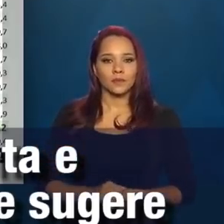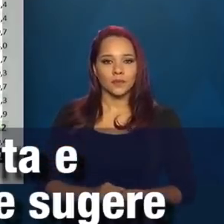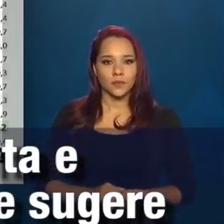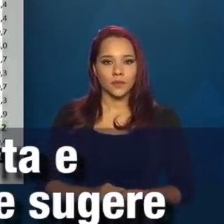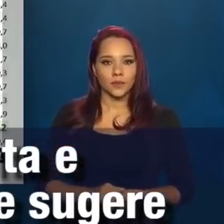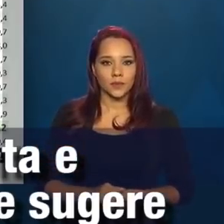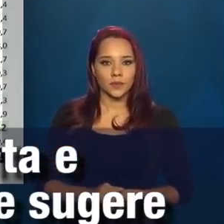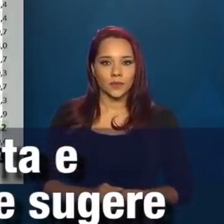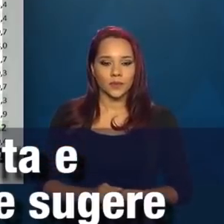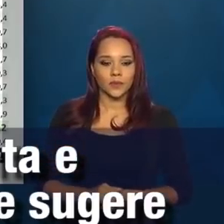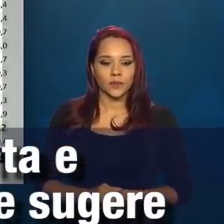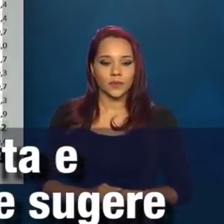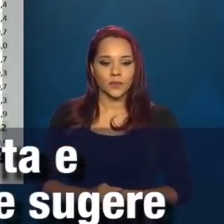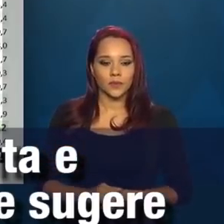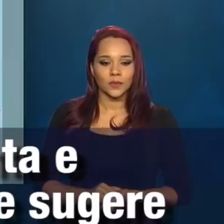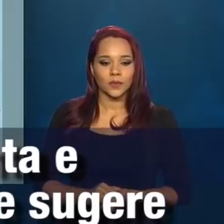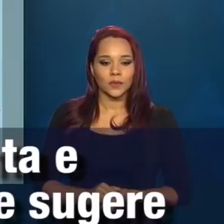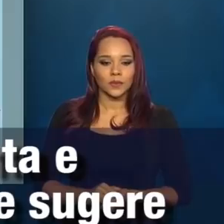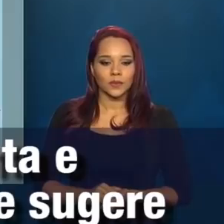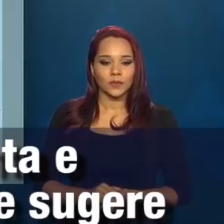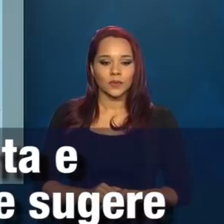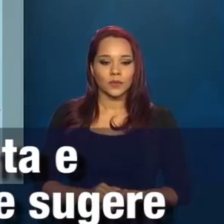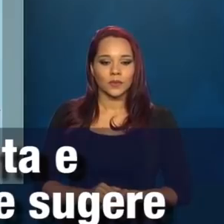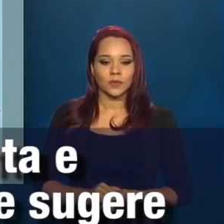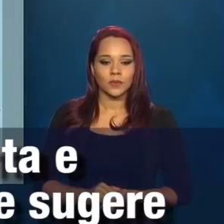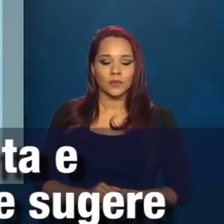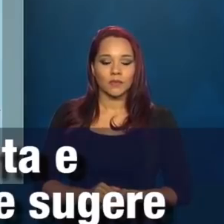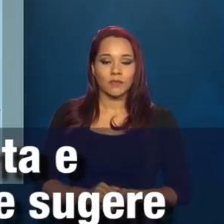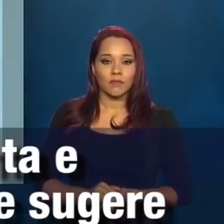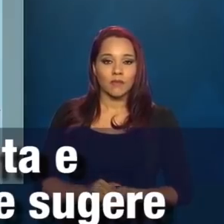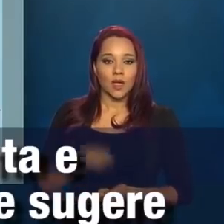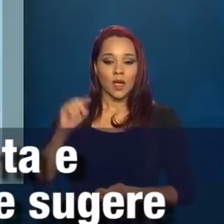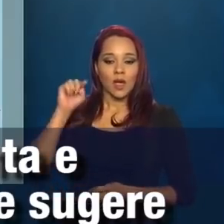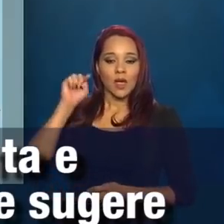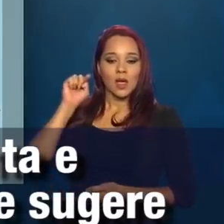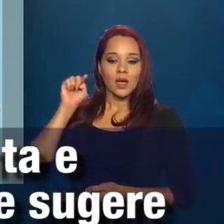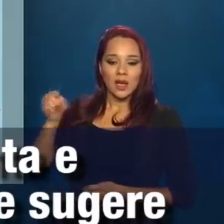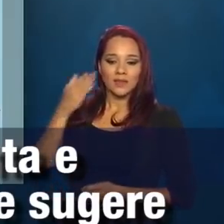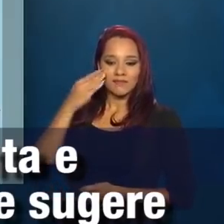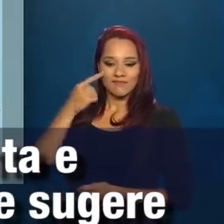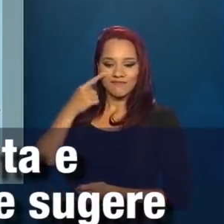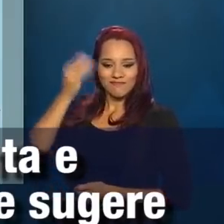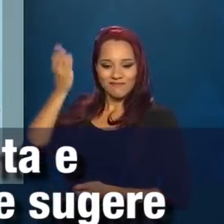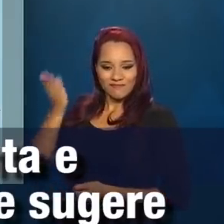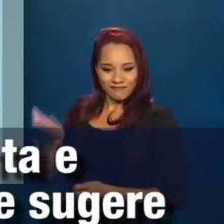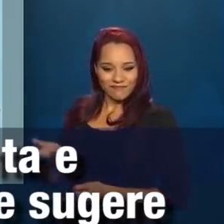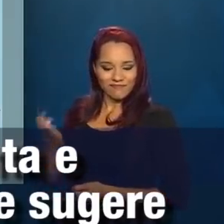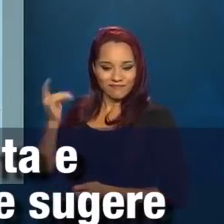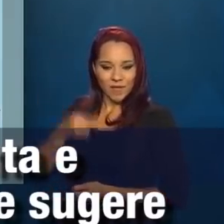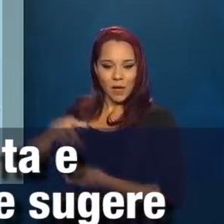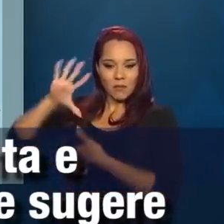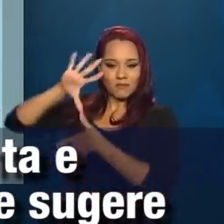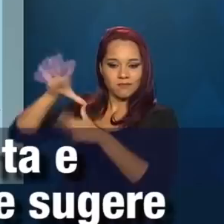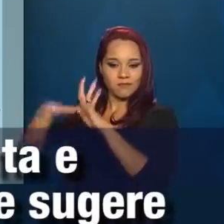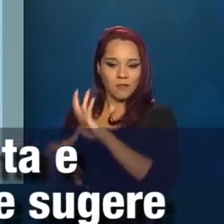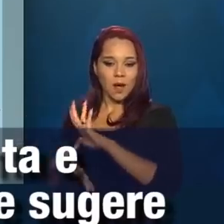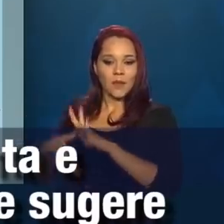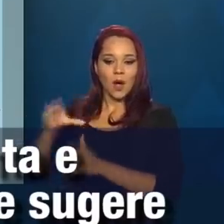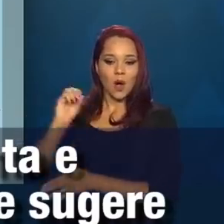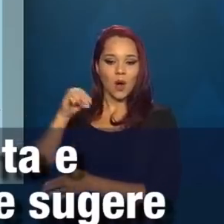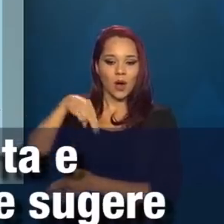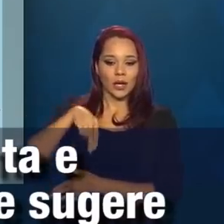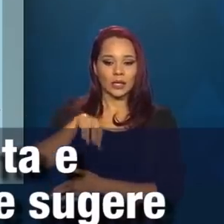Essa é uma Imagem da Organização Mundial da